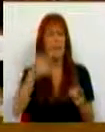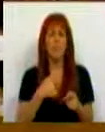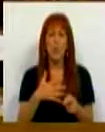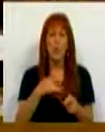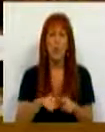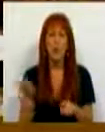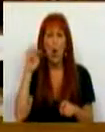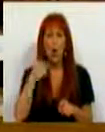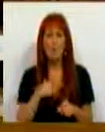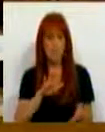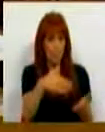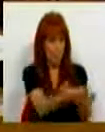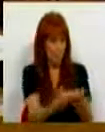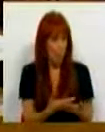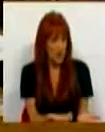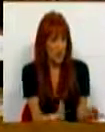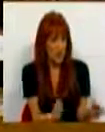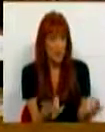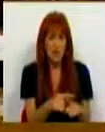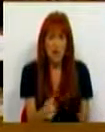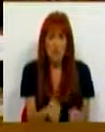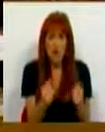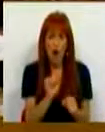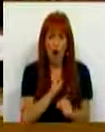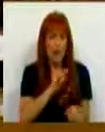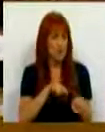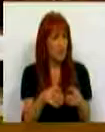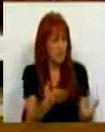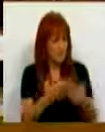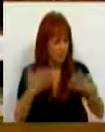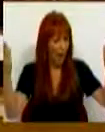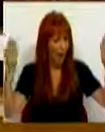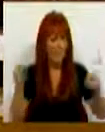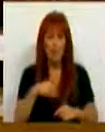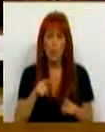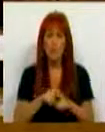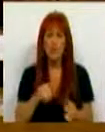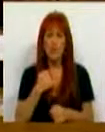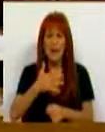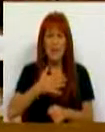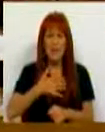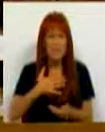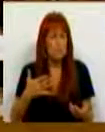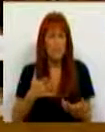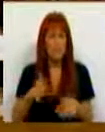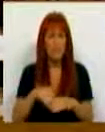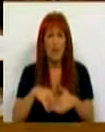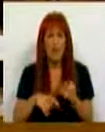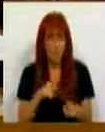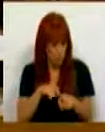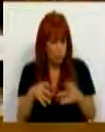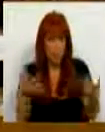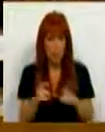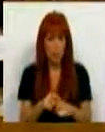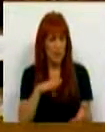Gostava mais de ter ouvido propostas concretas de melhorar as nossas políticas. A preocupação com as empresas faz-se com a